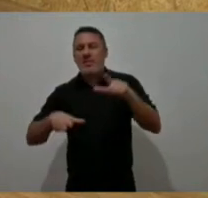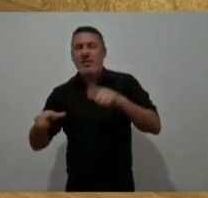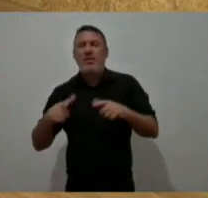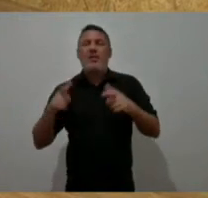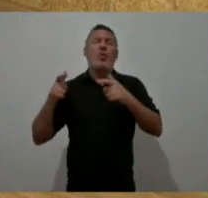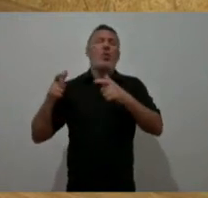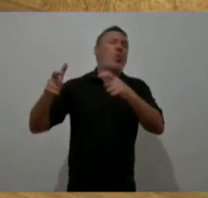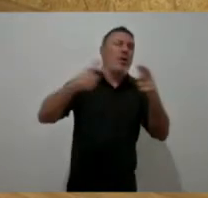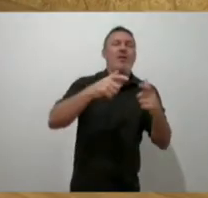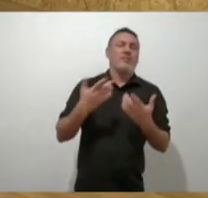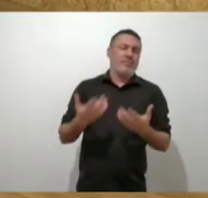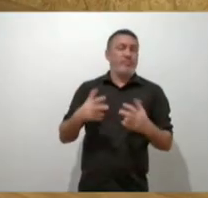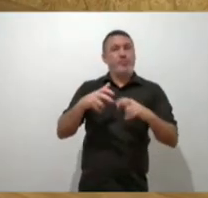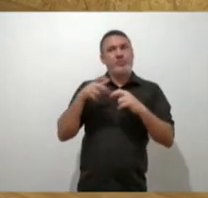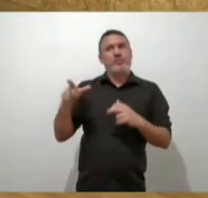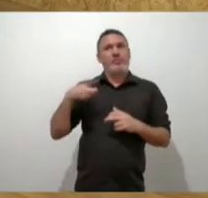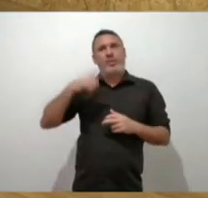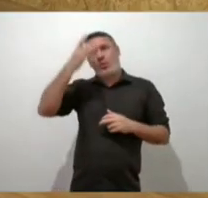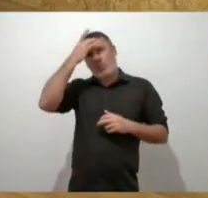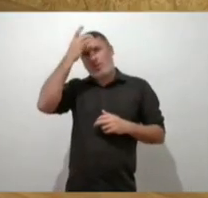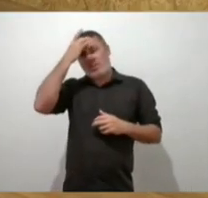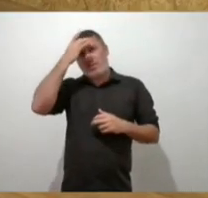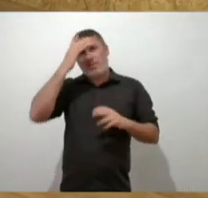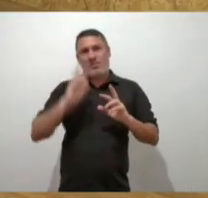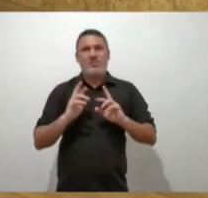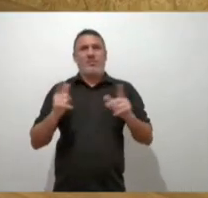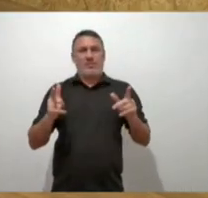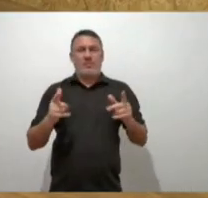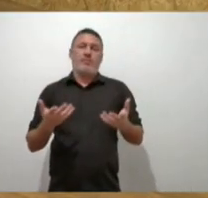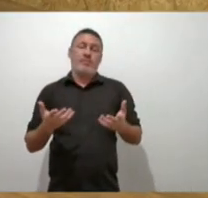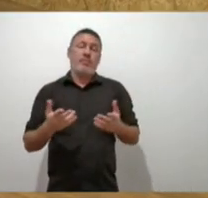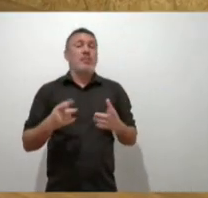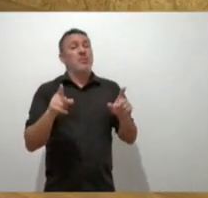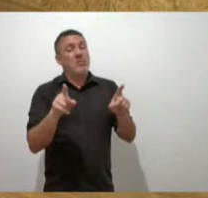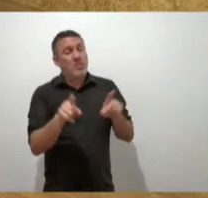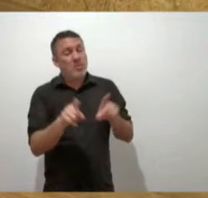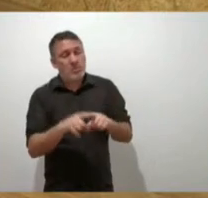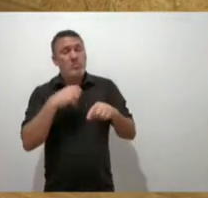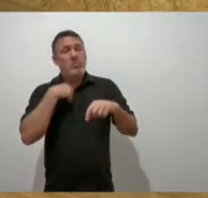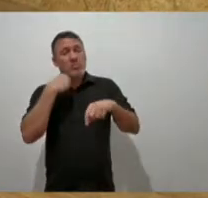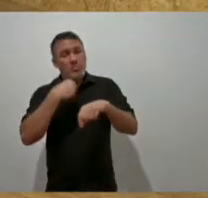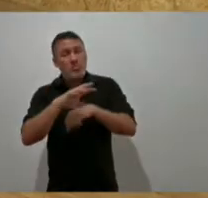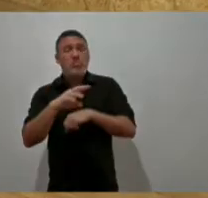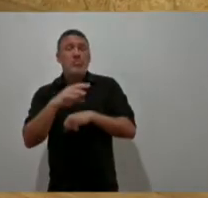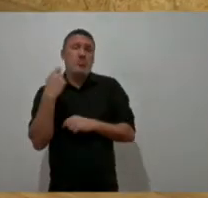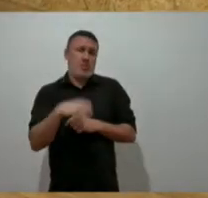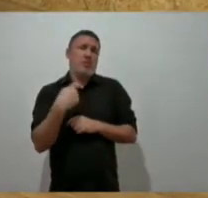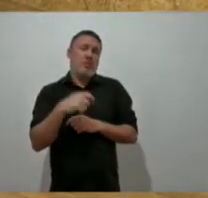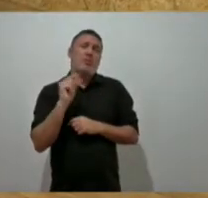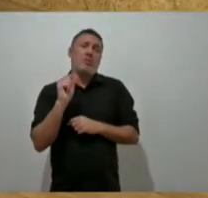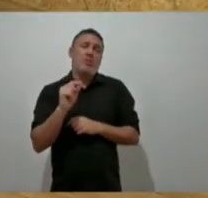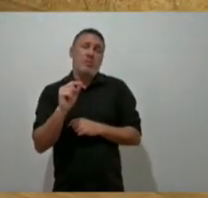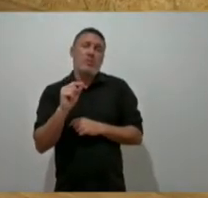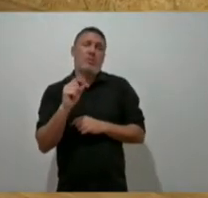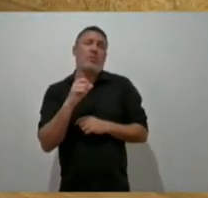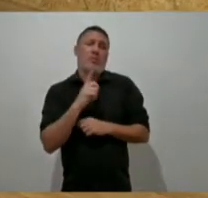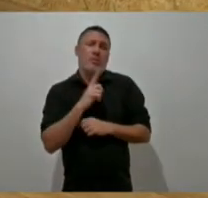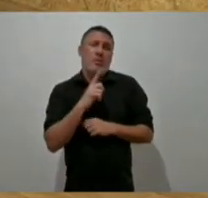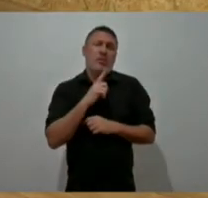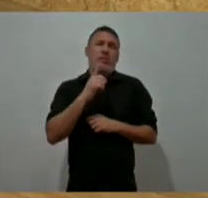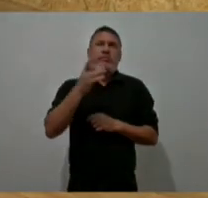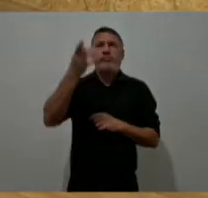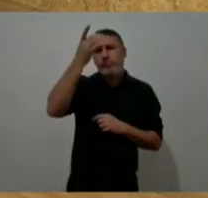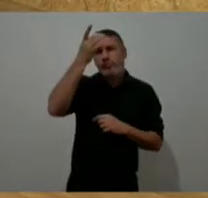Agora, não posso deixar de comentar que é uma evolução de mentalidade na